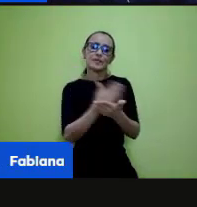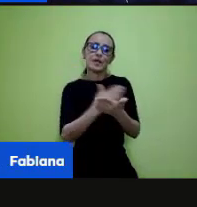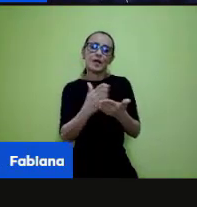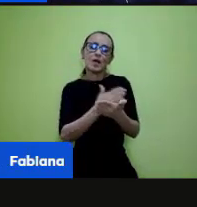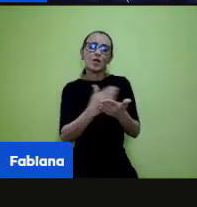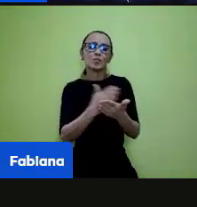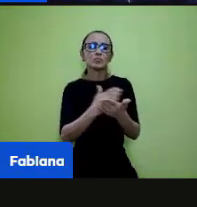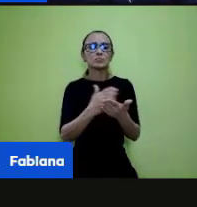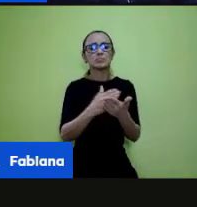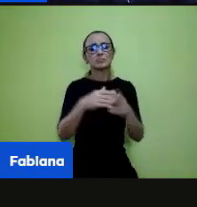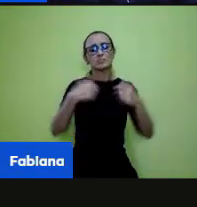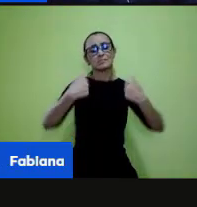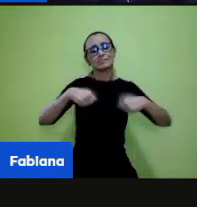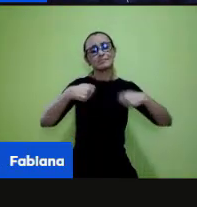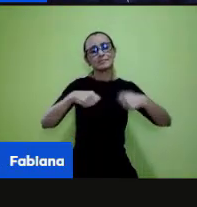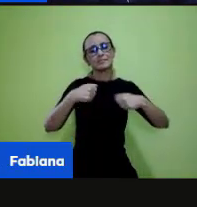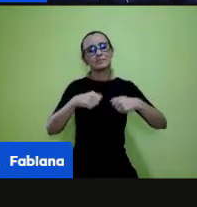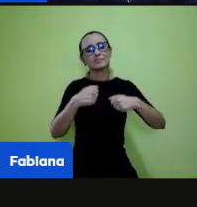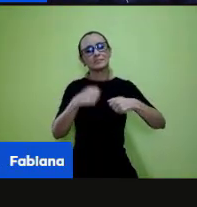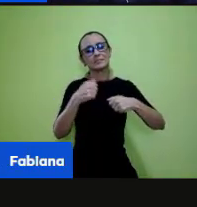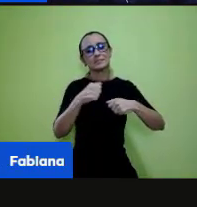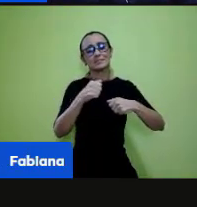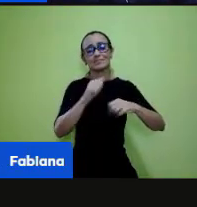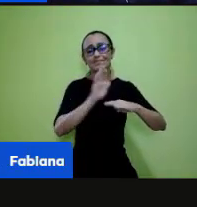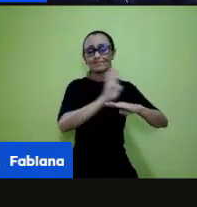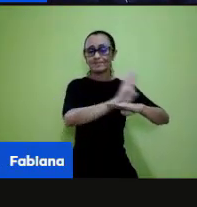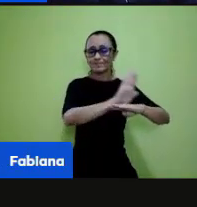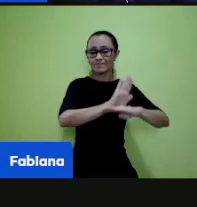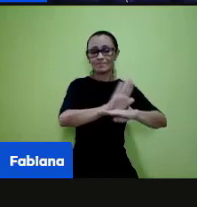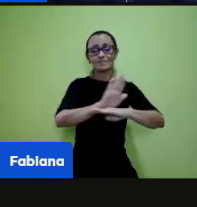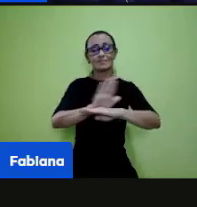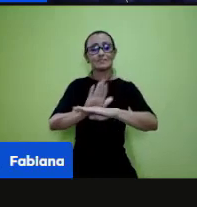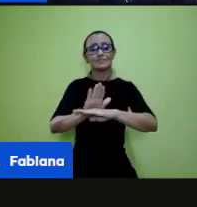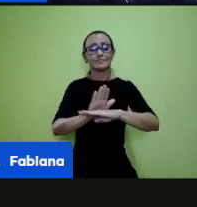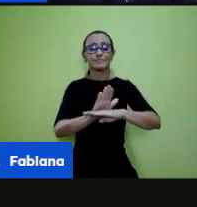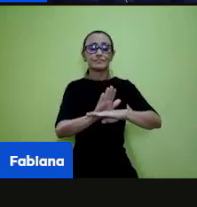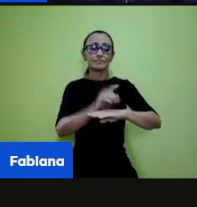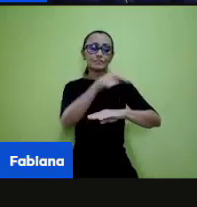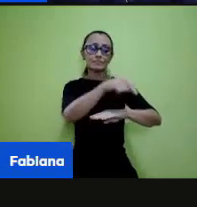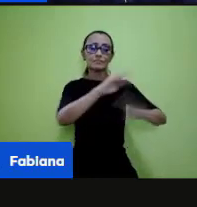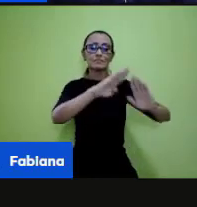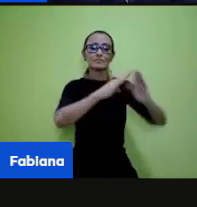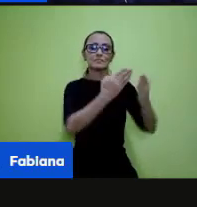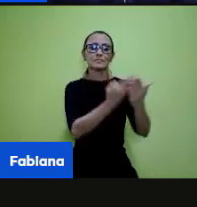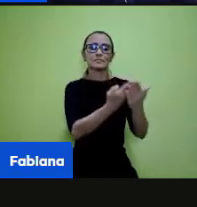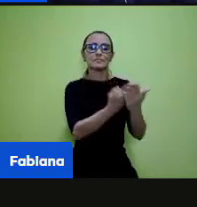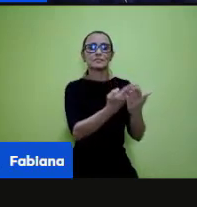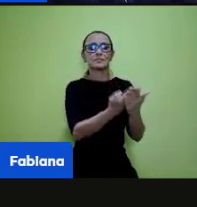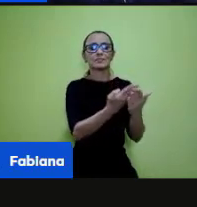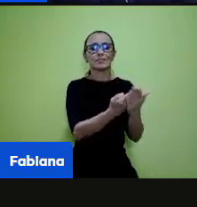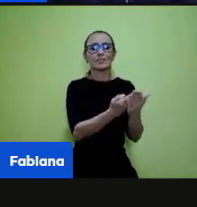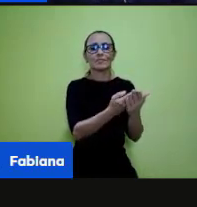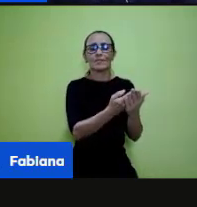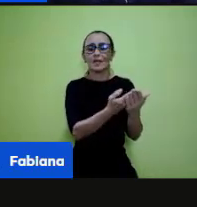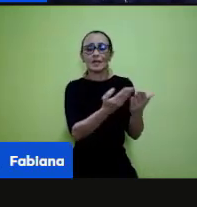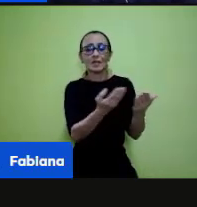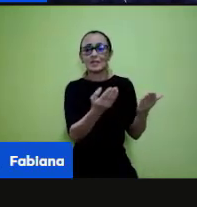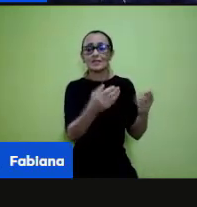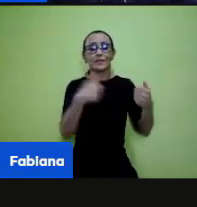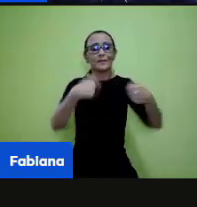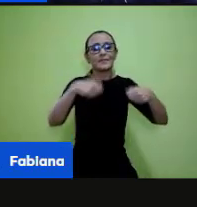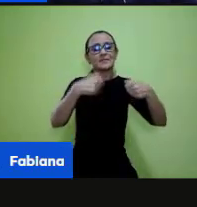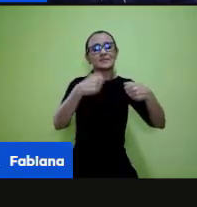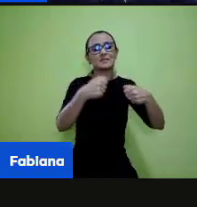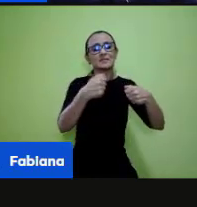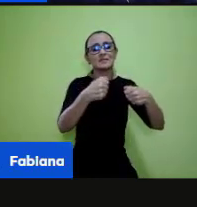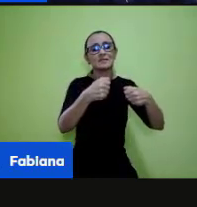que o colaborador, que aquele colaborador da escola, ele não terá como resolver alguns problemas com